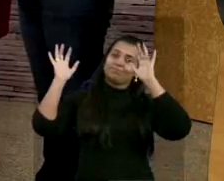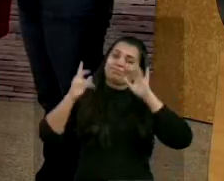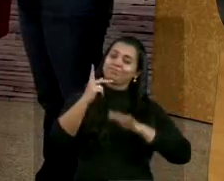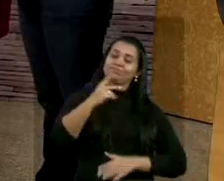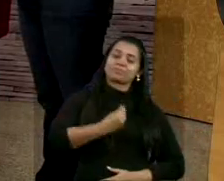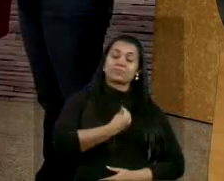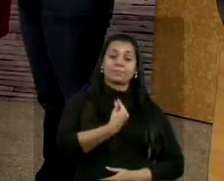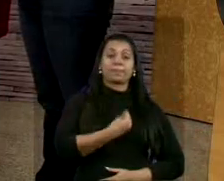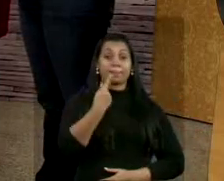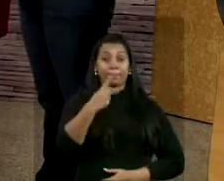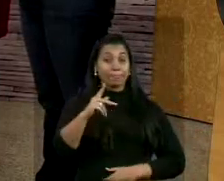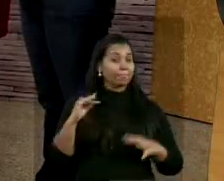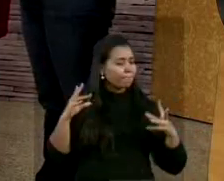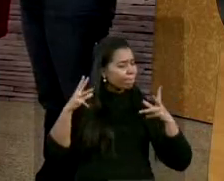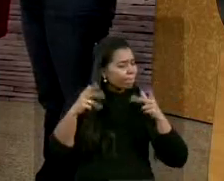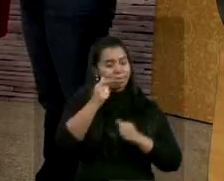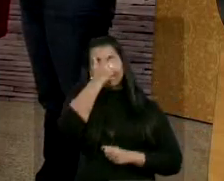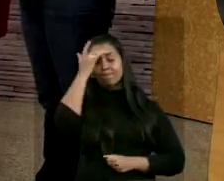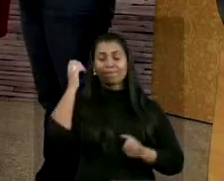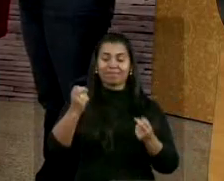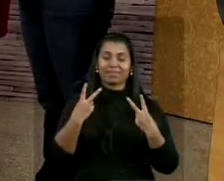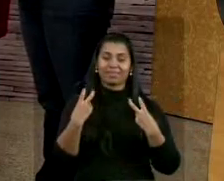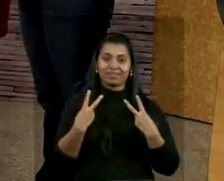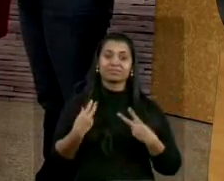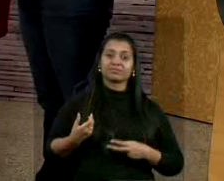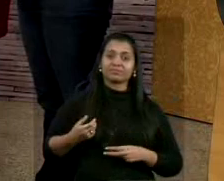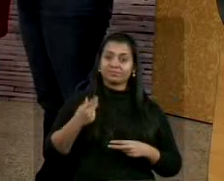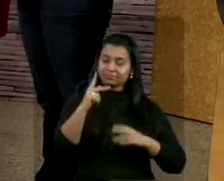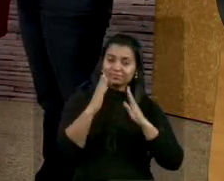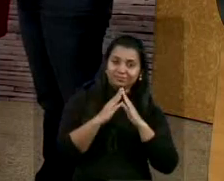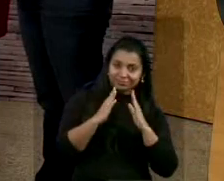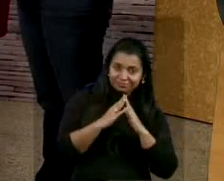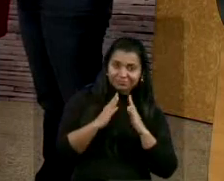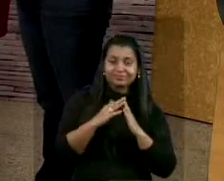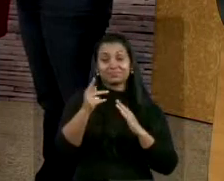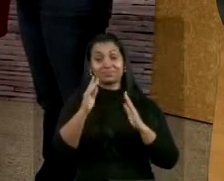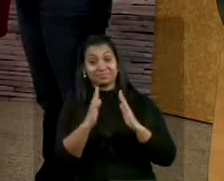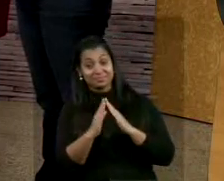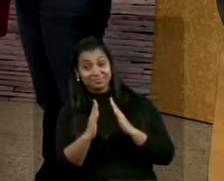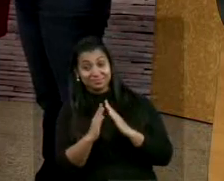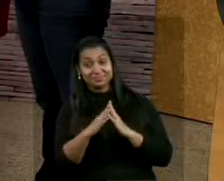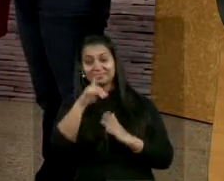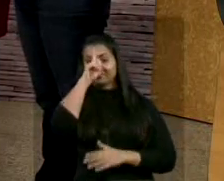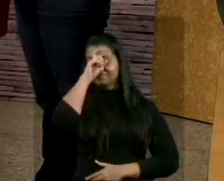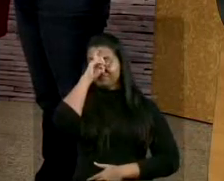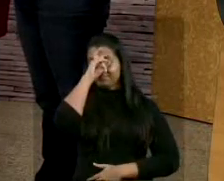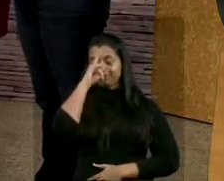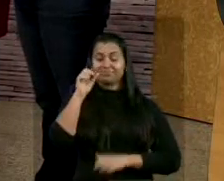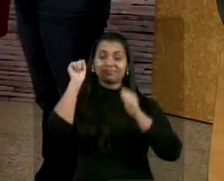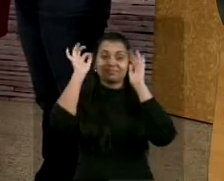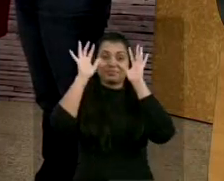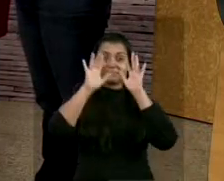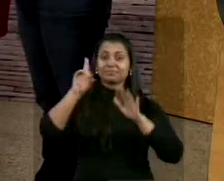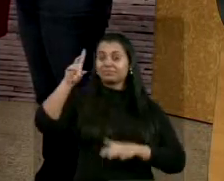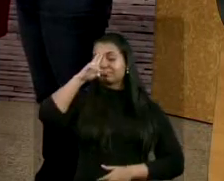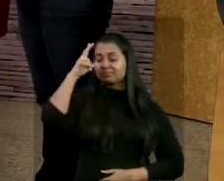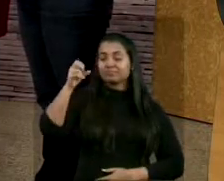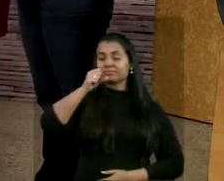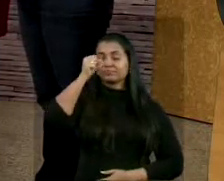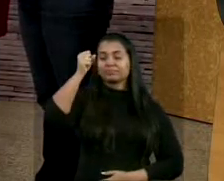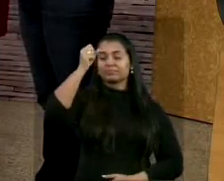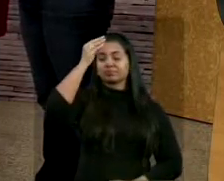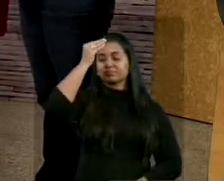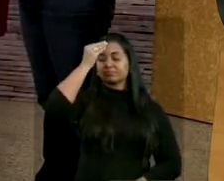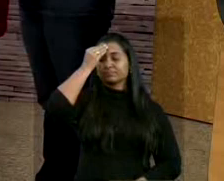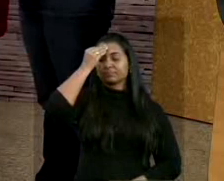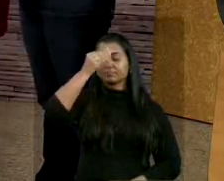sobre vocês e todas as pessoas que acompanham nos seus lares, em suas casas, hospitais, a bênção de Deus